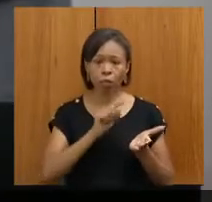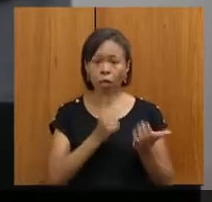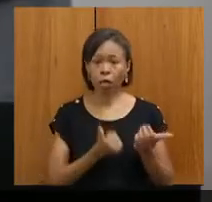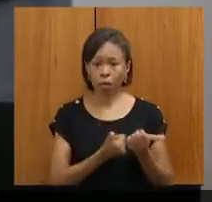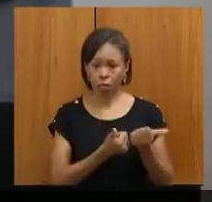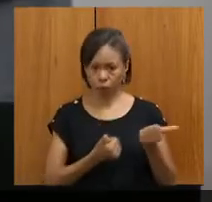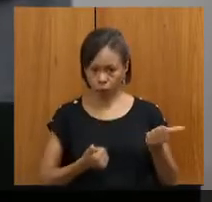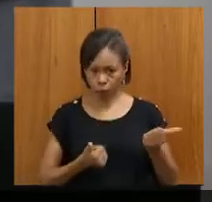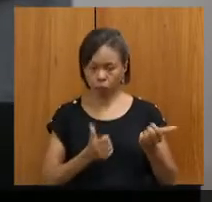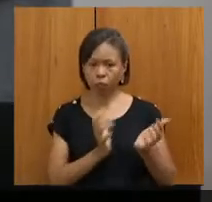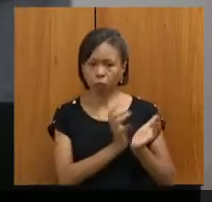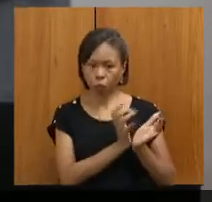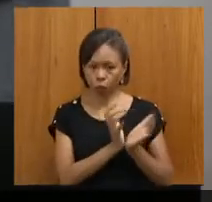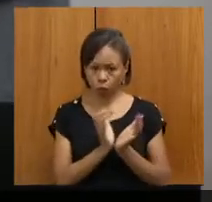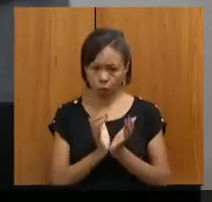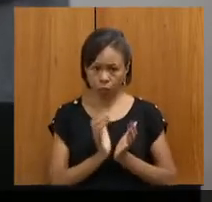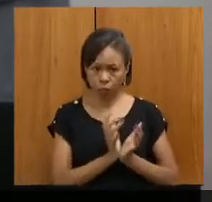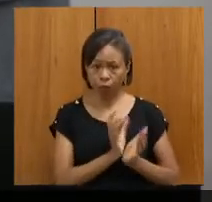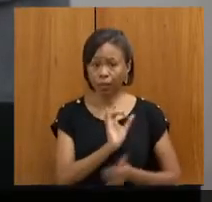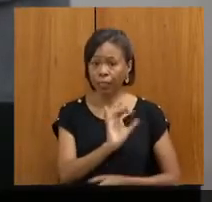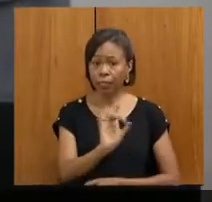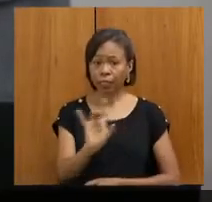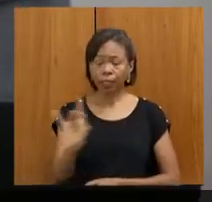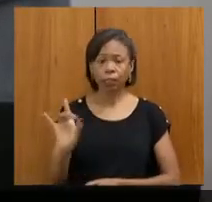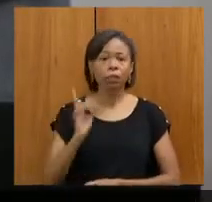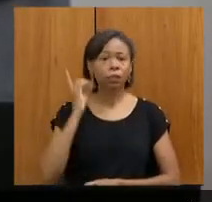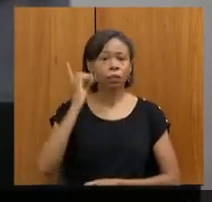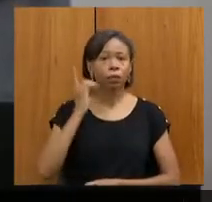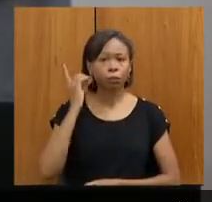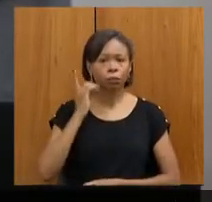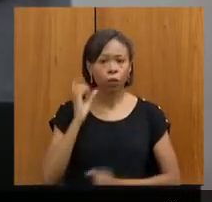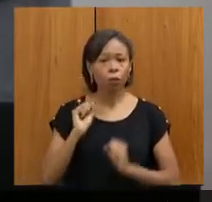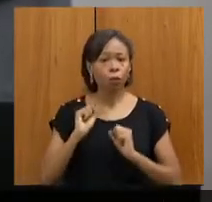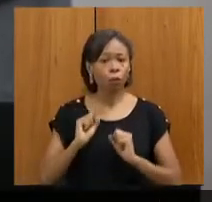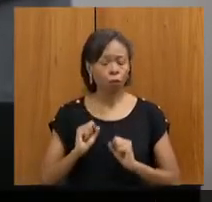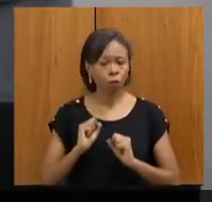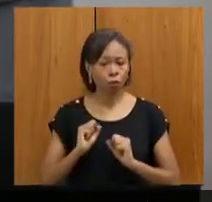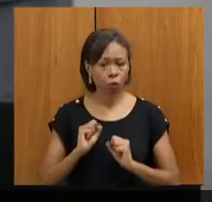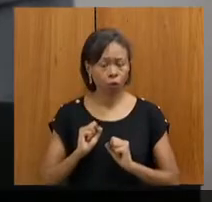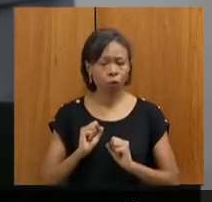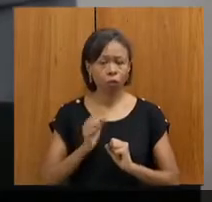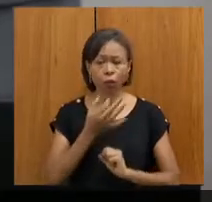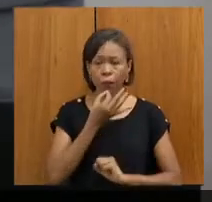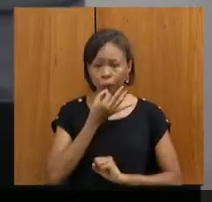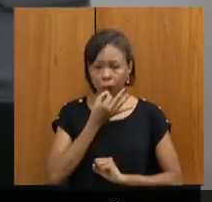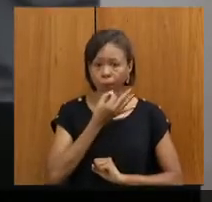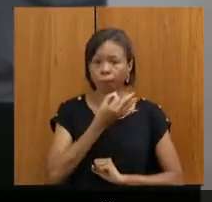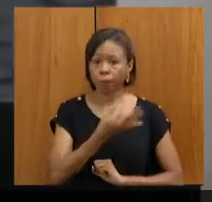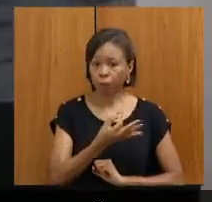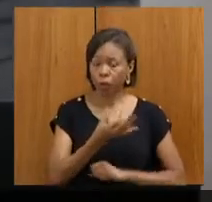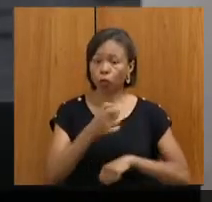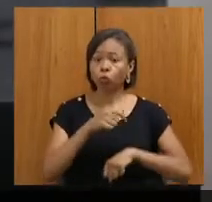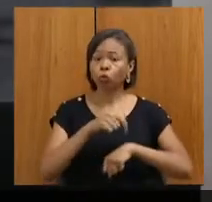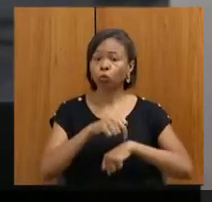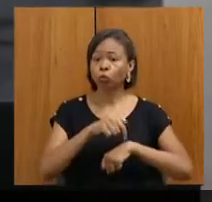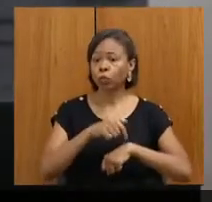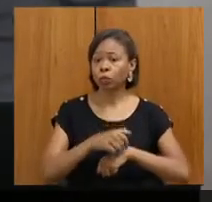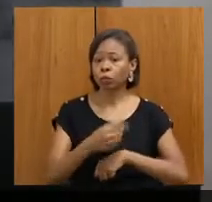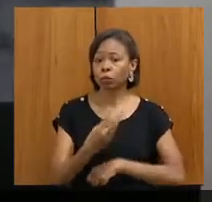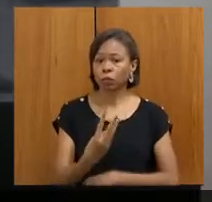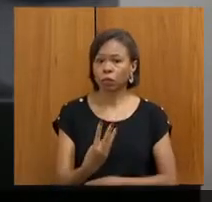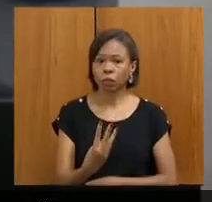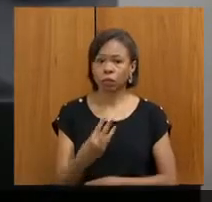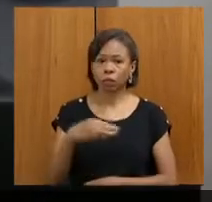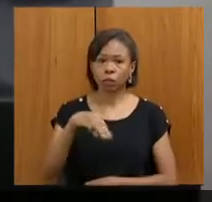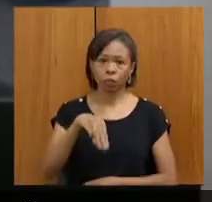comissão cada Deputado poderá fazer uma interpelação pelo prazo de três